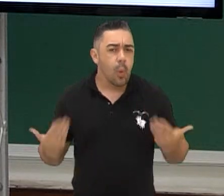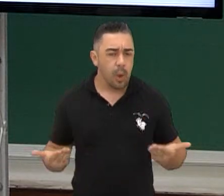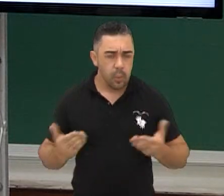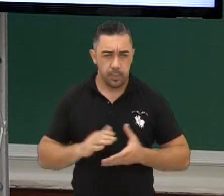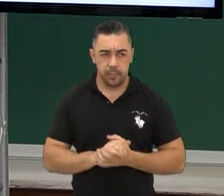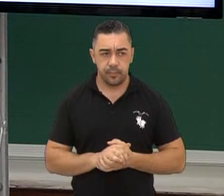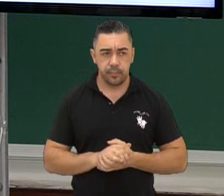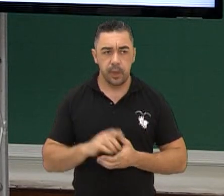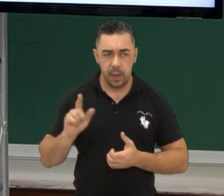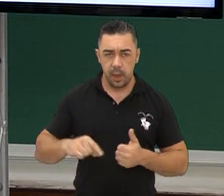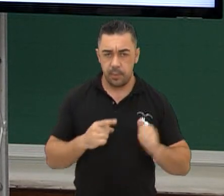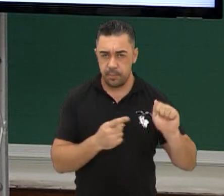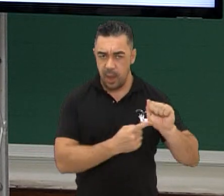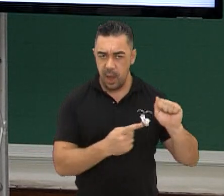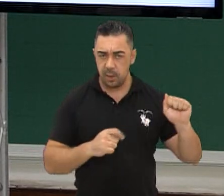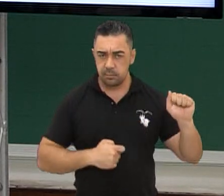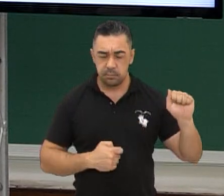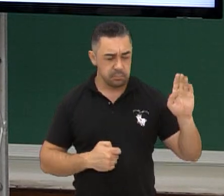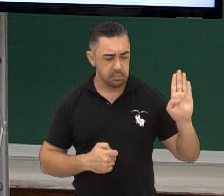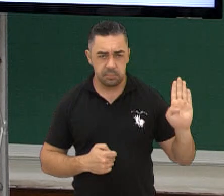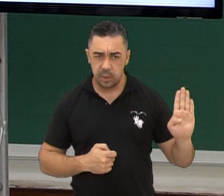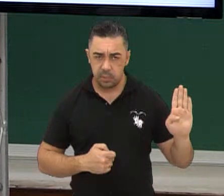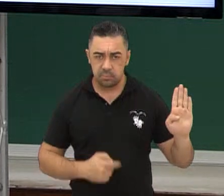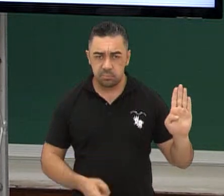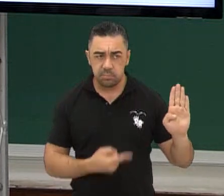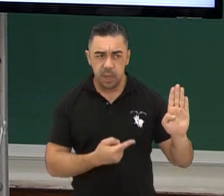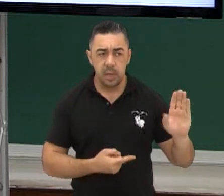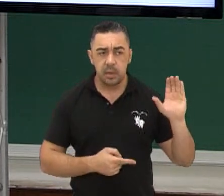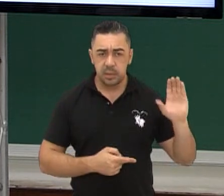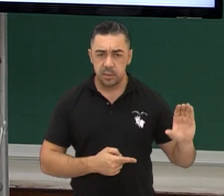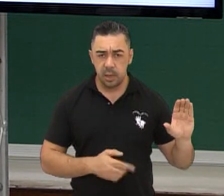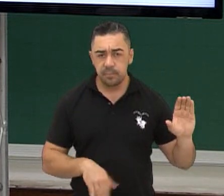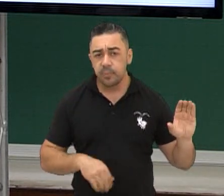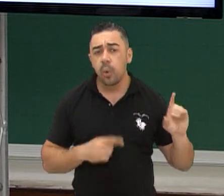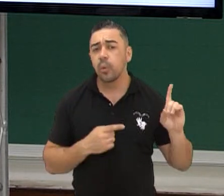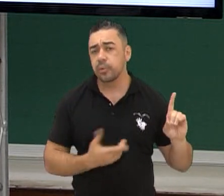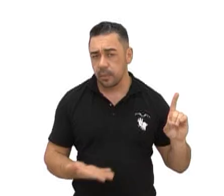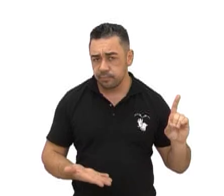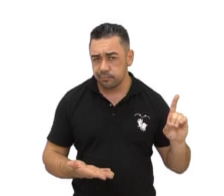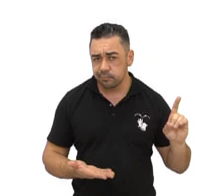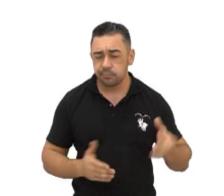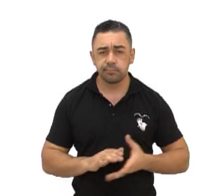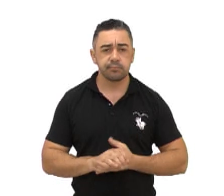lá. É o Cerrado? A Mata Atlântica? O Pampa ou o Pantanal?